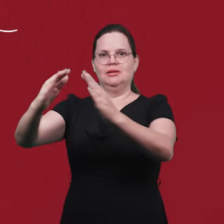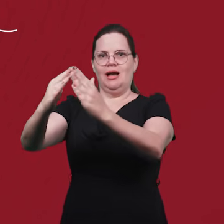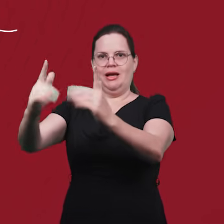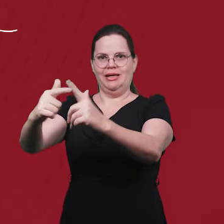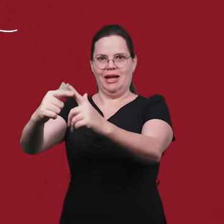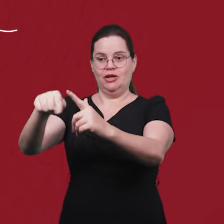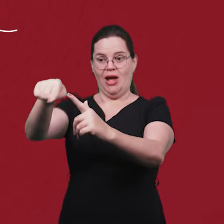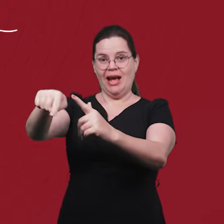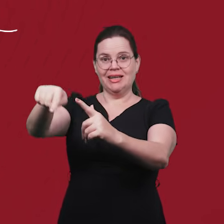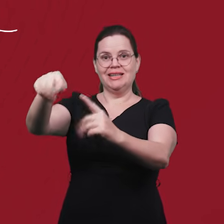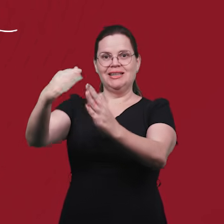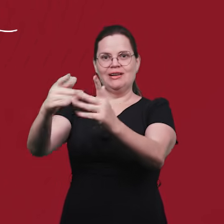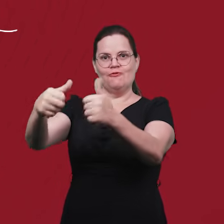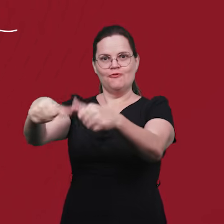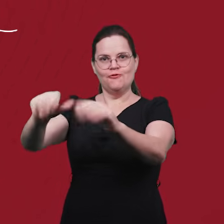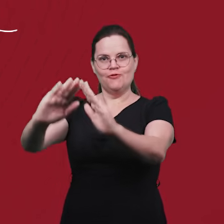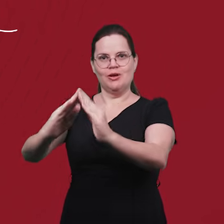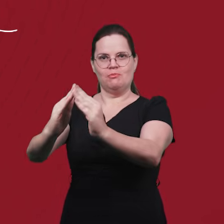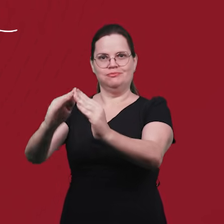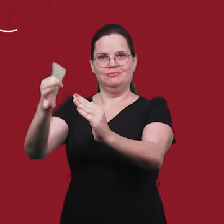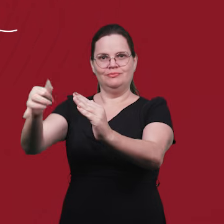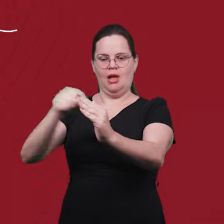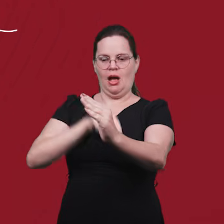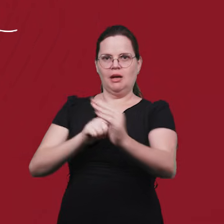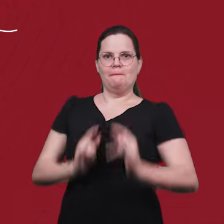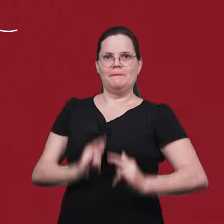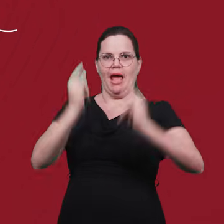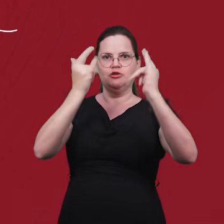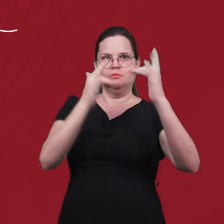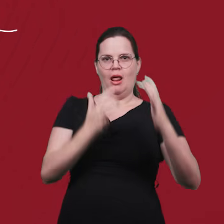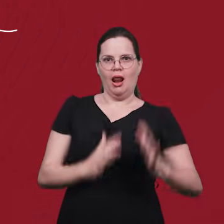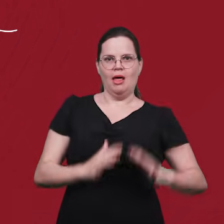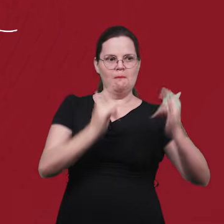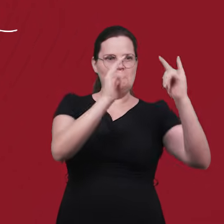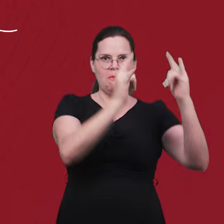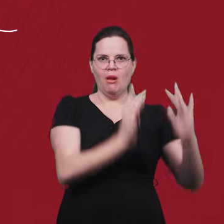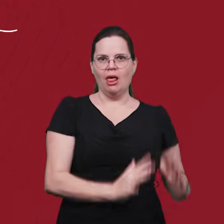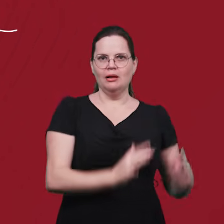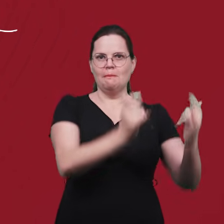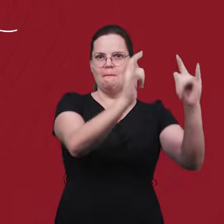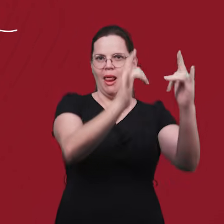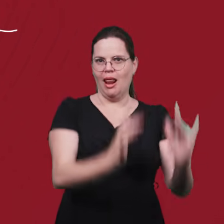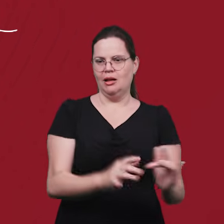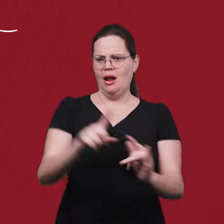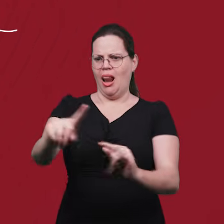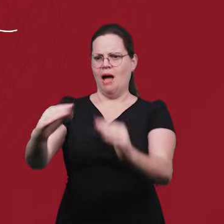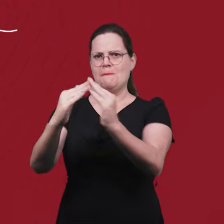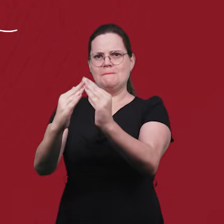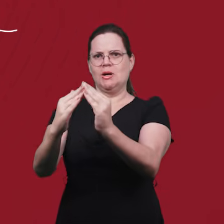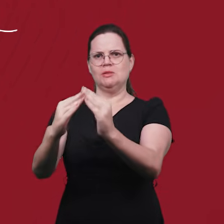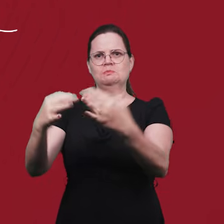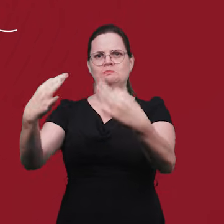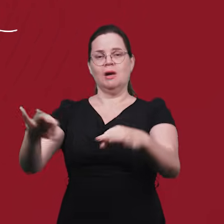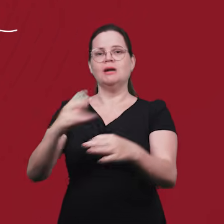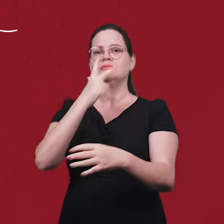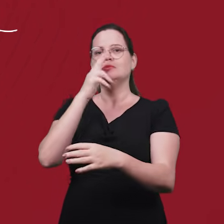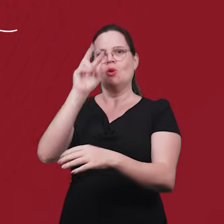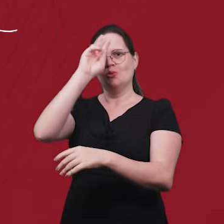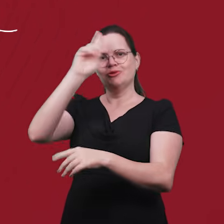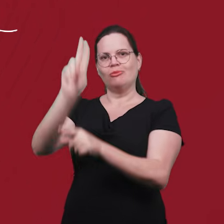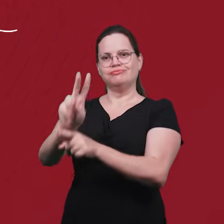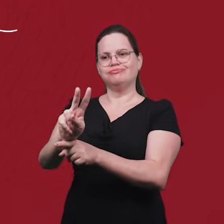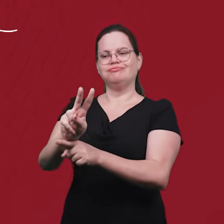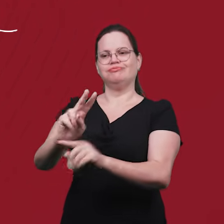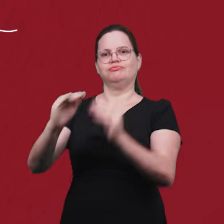caíram. E na quadra onde nós estamos, nada aconteceu, nenhuma rachadura. Então o Senhor guardou a